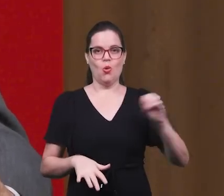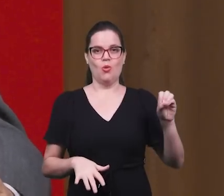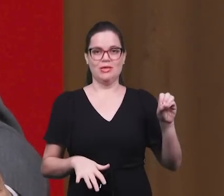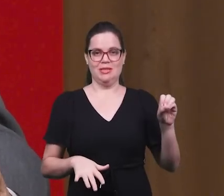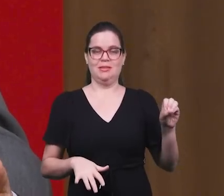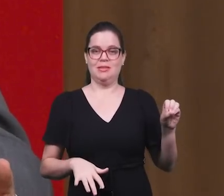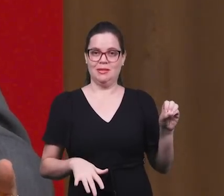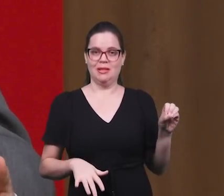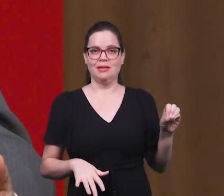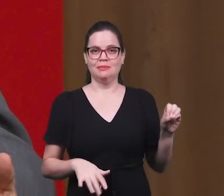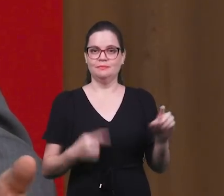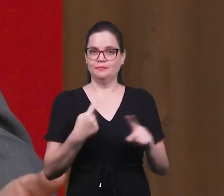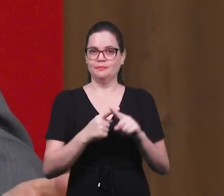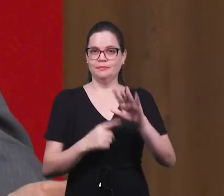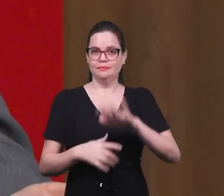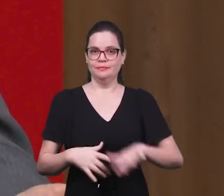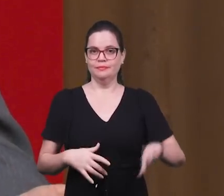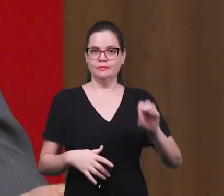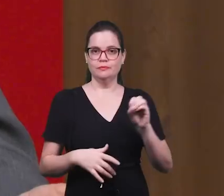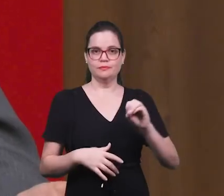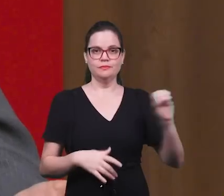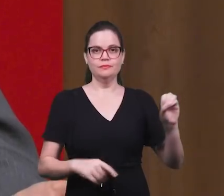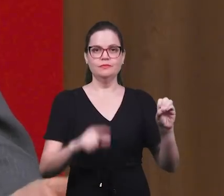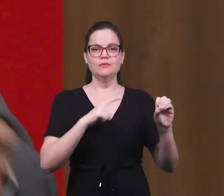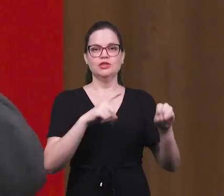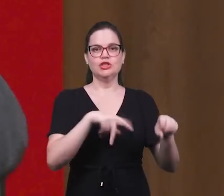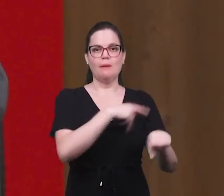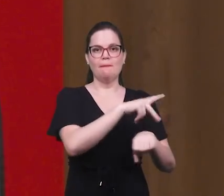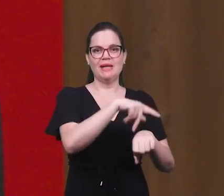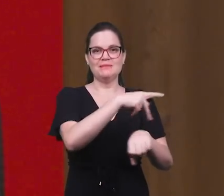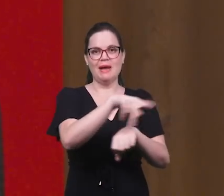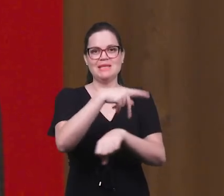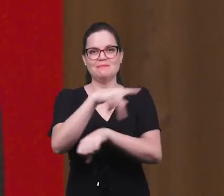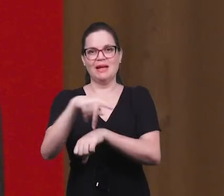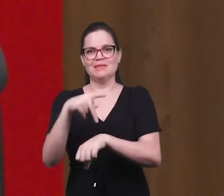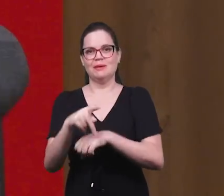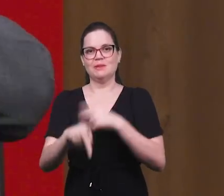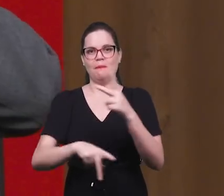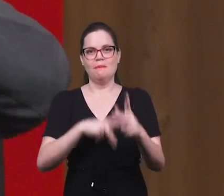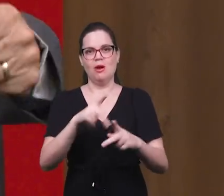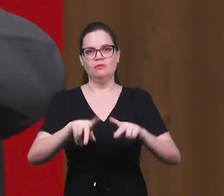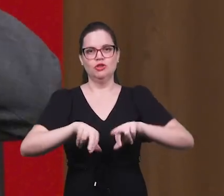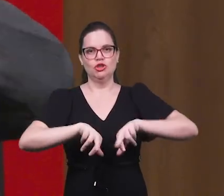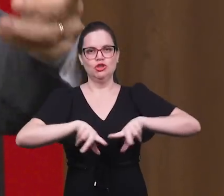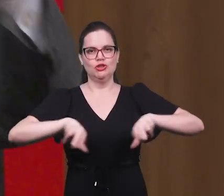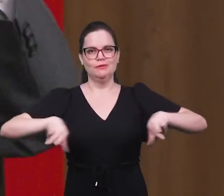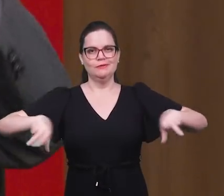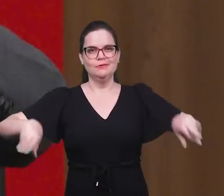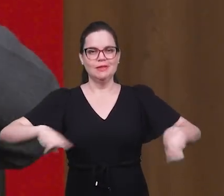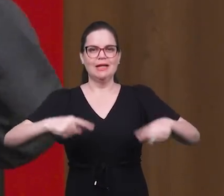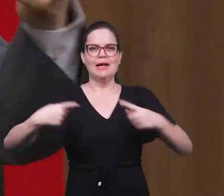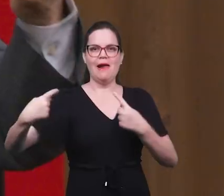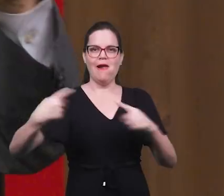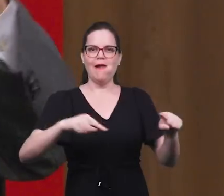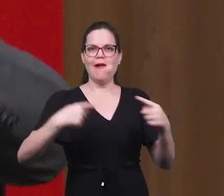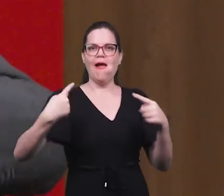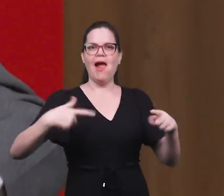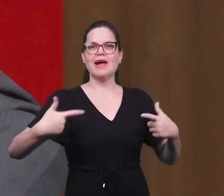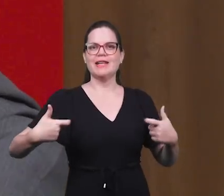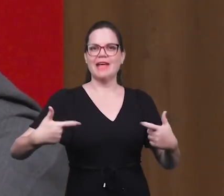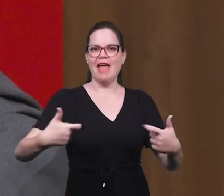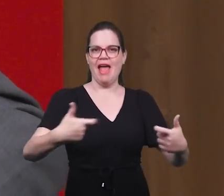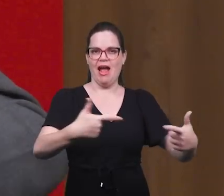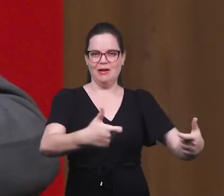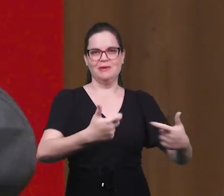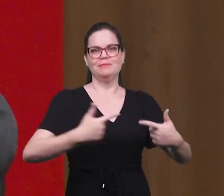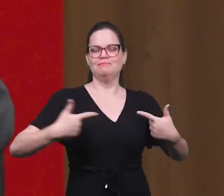porque na parte ocidental havia muitos povos ao redor que atacavam constantemente as fronteiras do